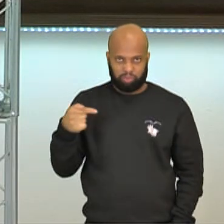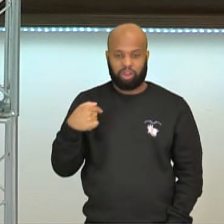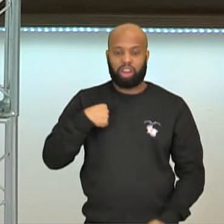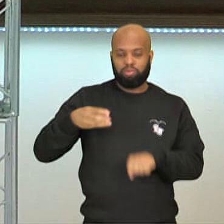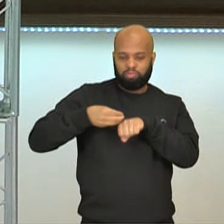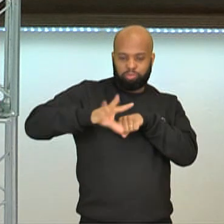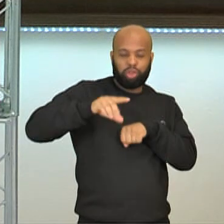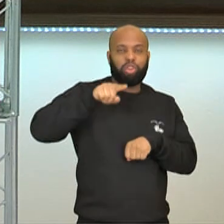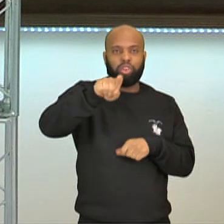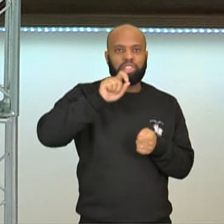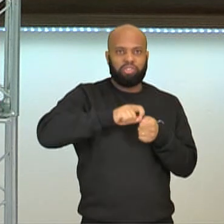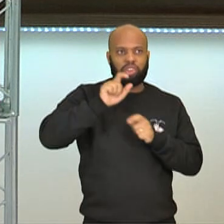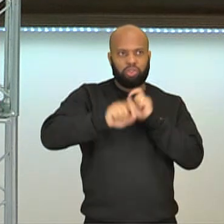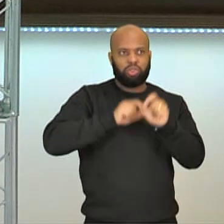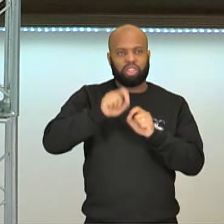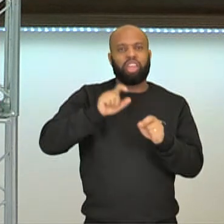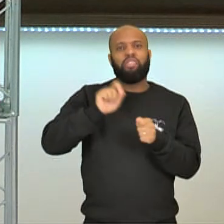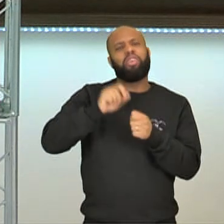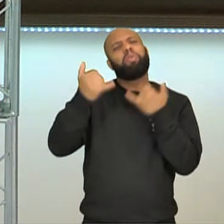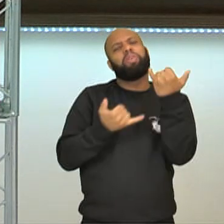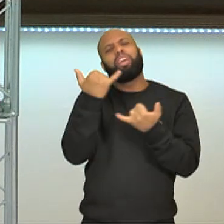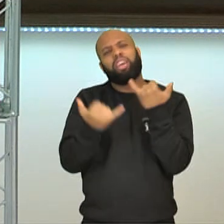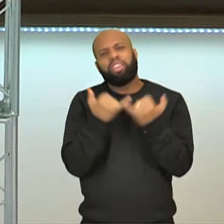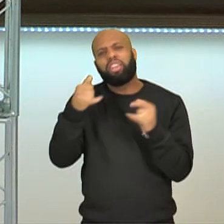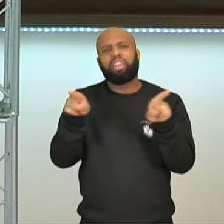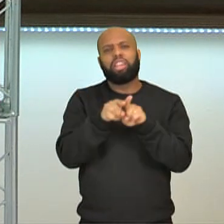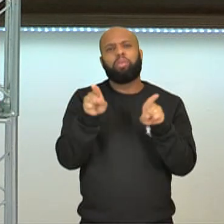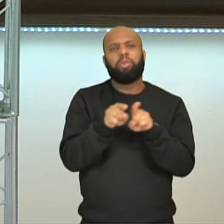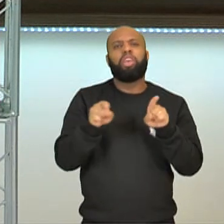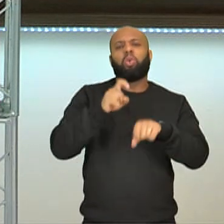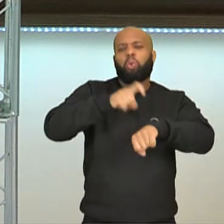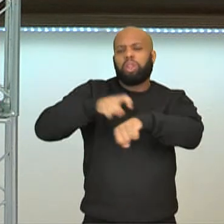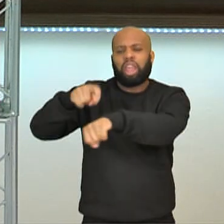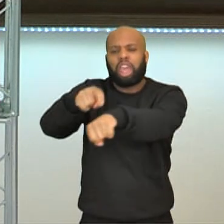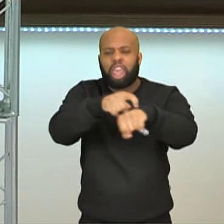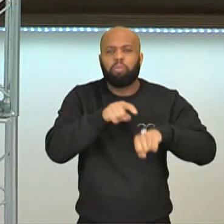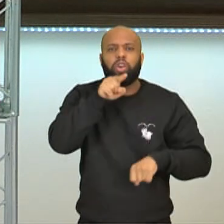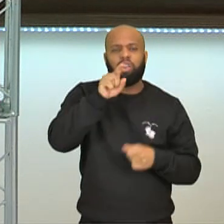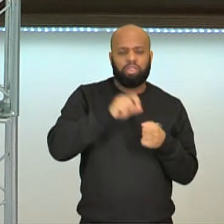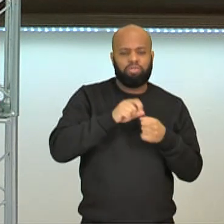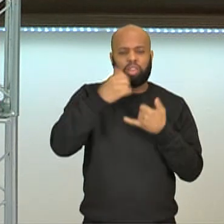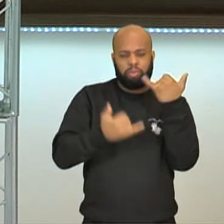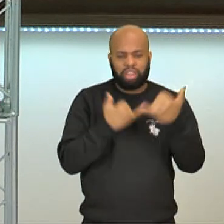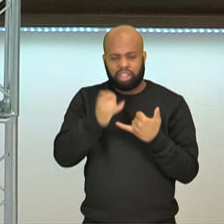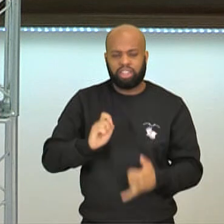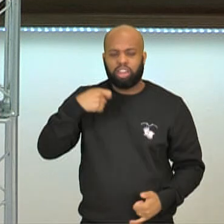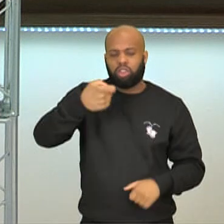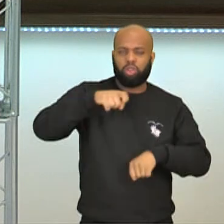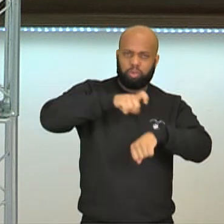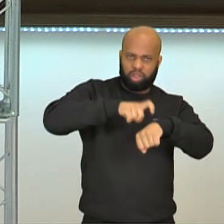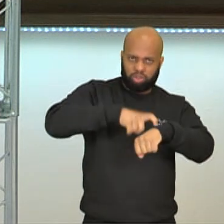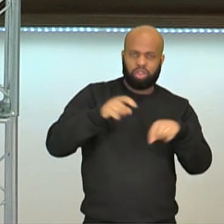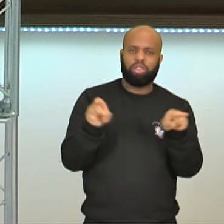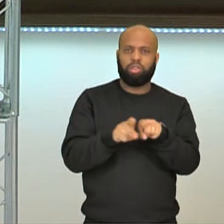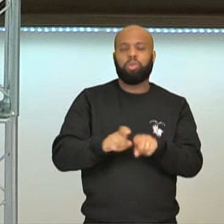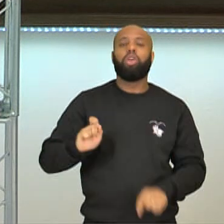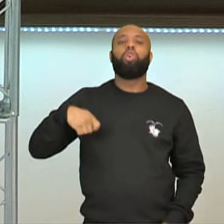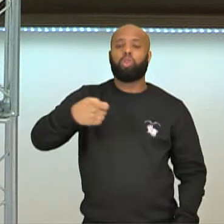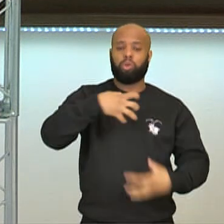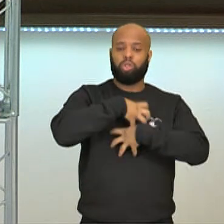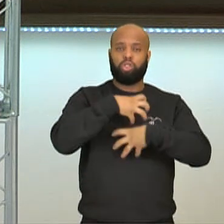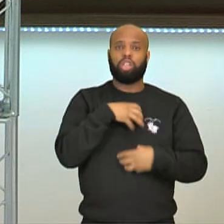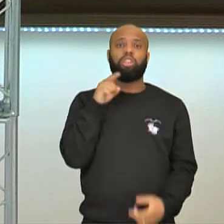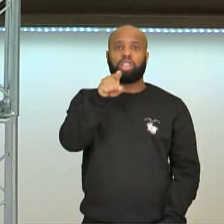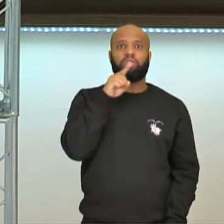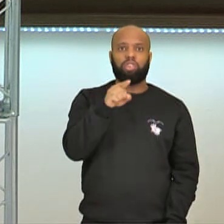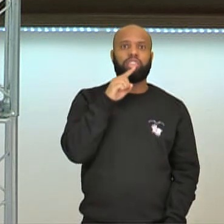você faça aí uma brincadeira com o tempo, que você faça uma brincadeira sobre as horas, sobre a maneira como